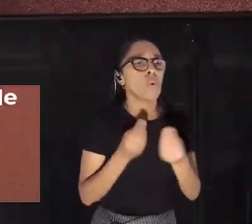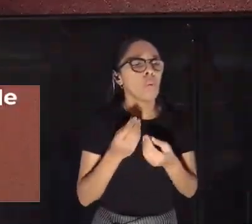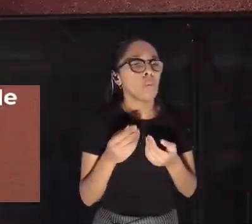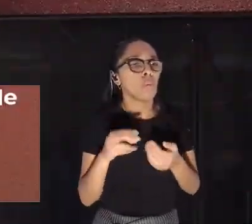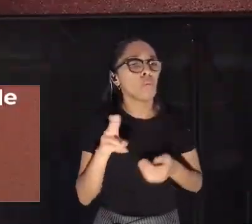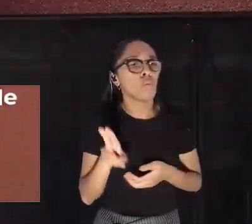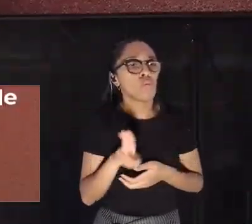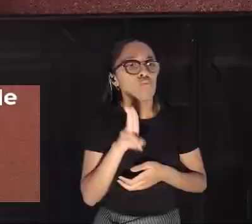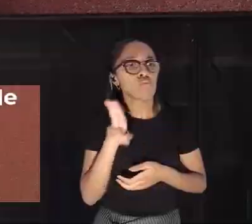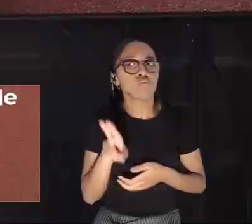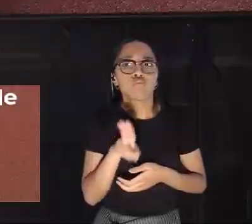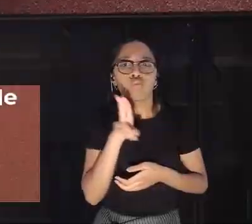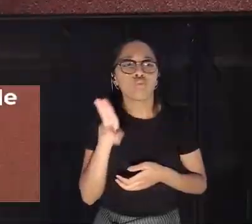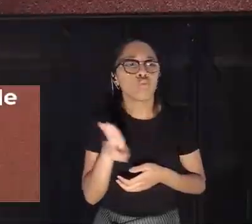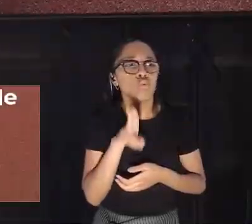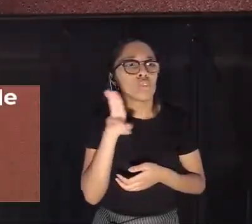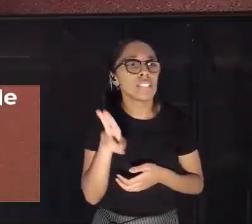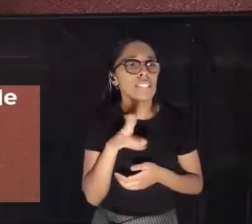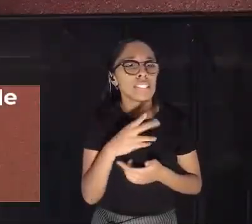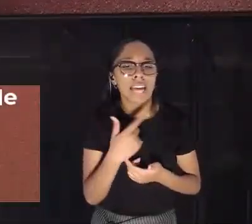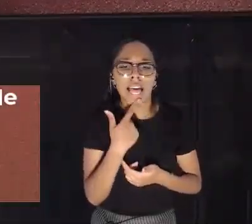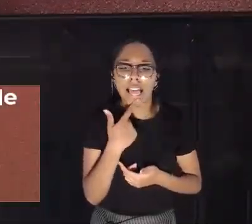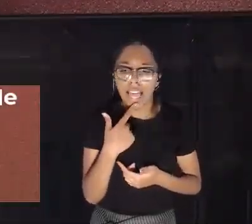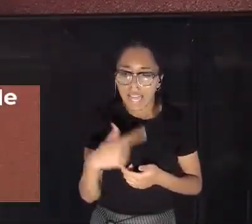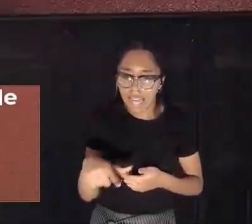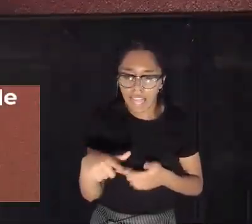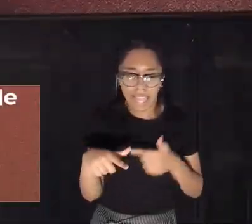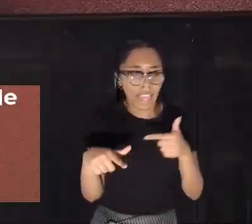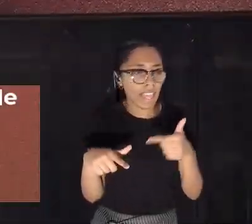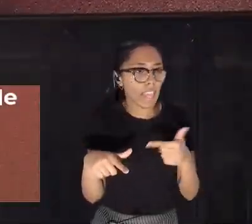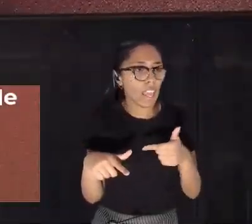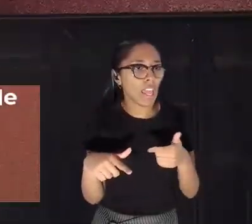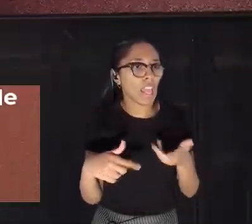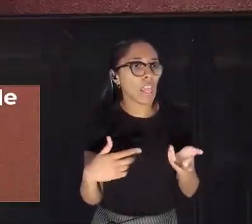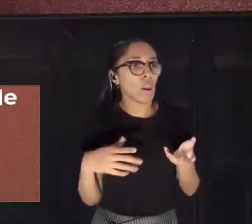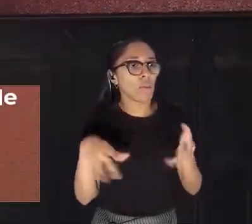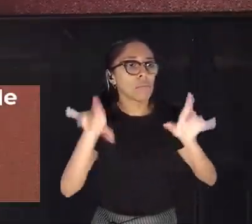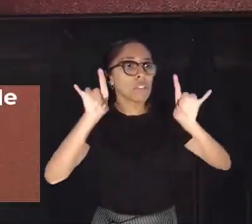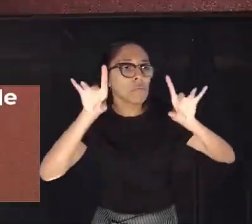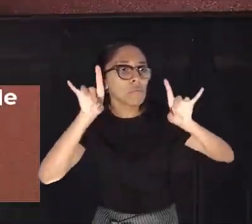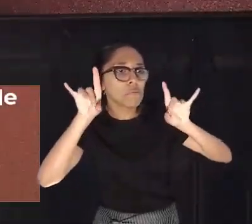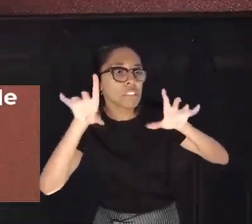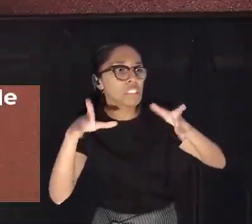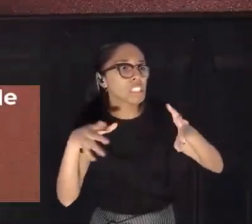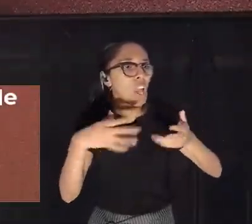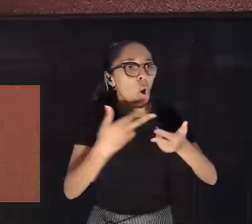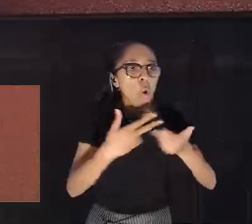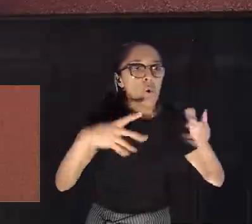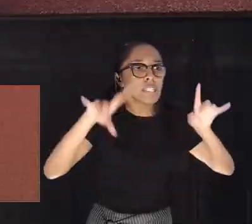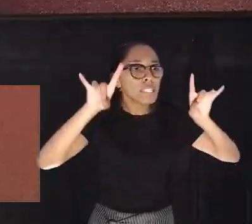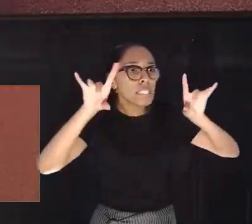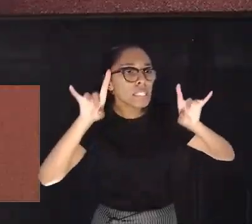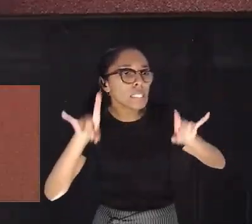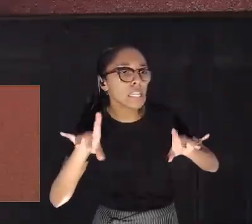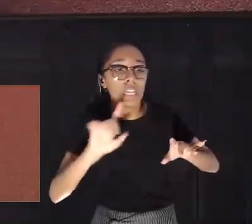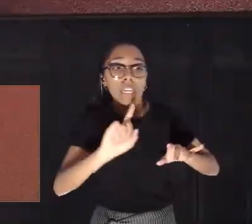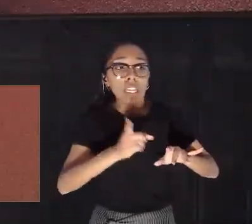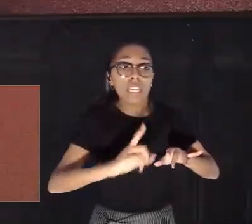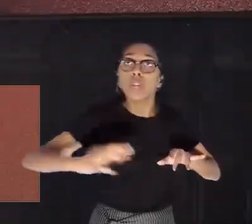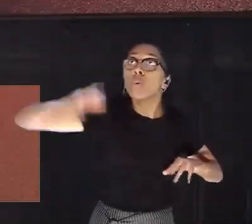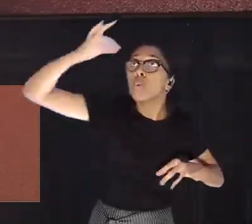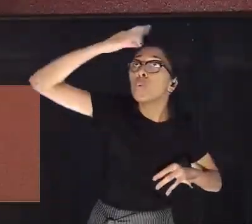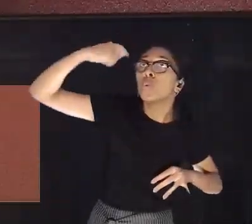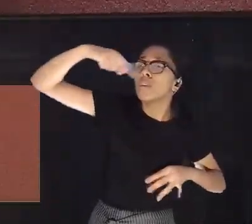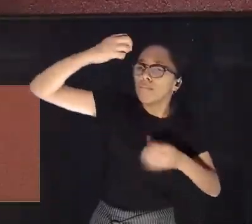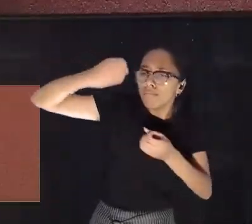Eu não usei teologia positiva. Mas consistiram de demonstração do poder do Espírito, para que a